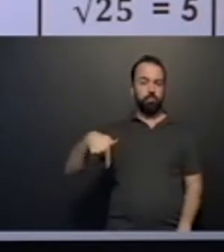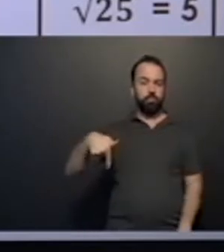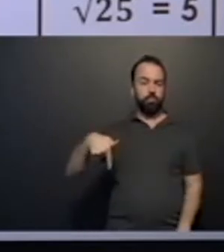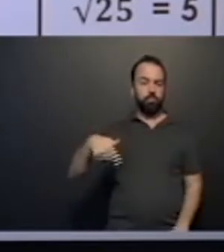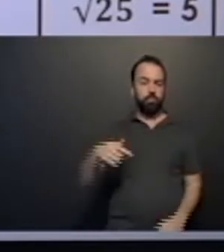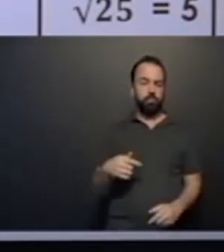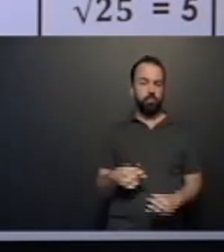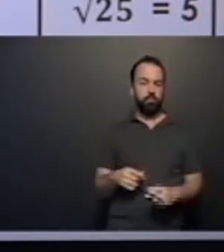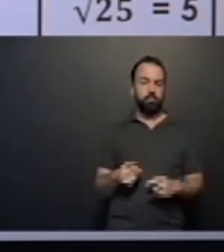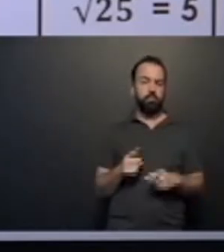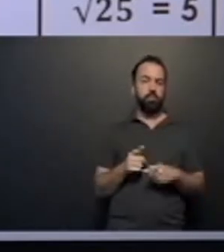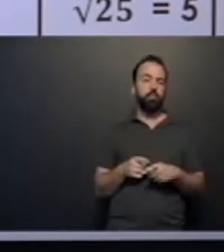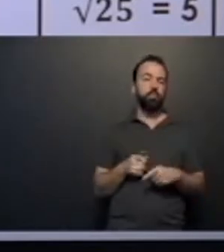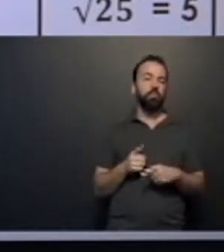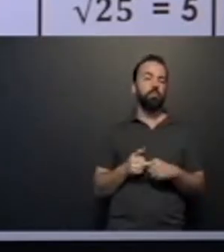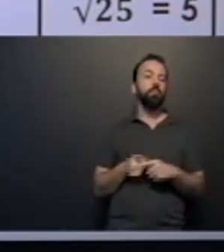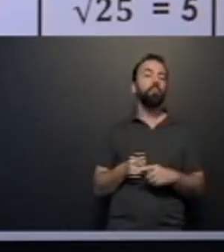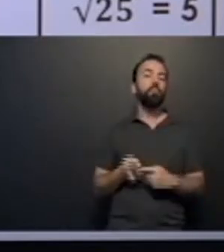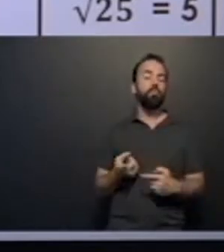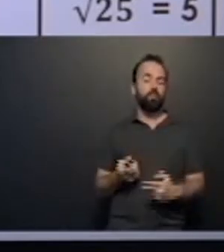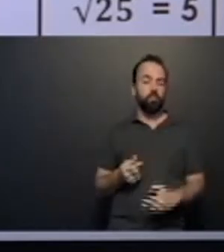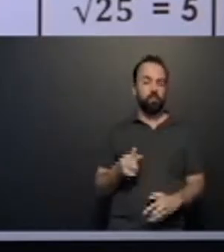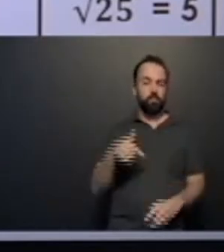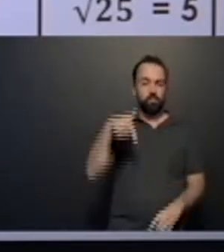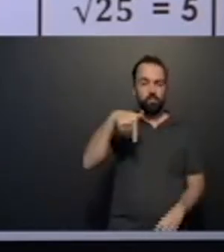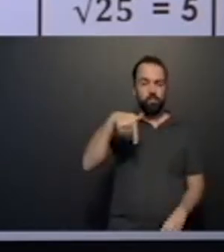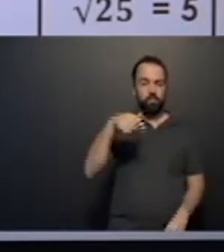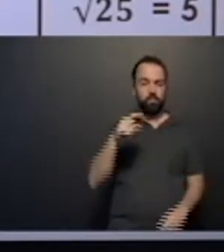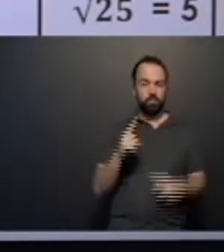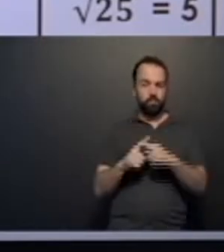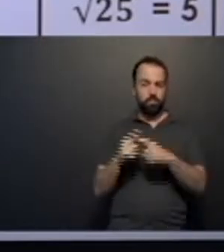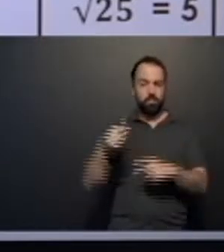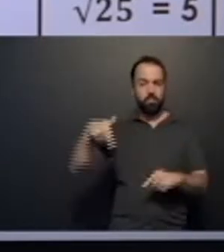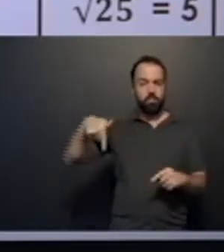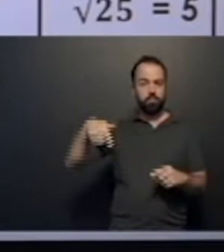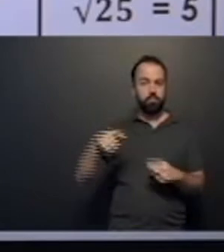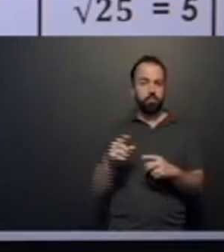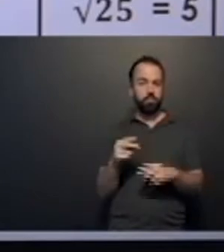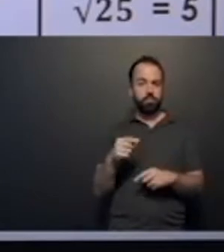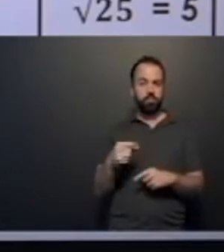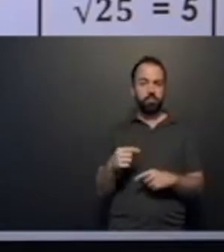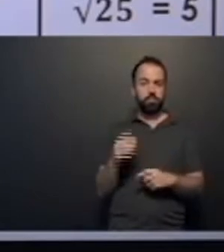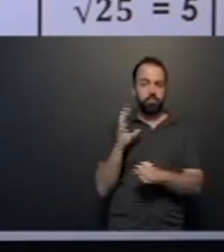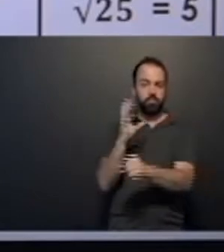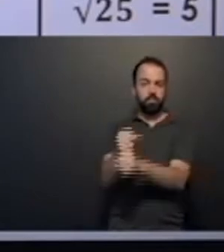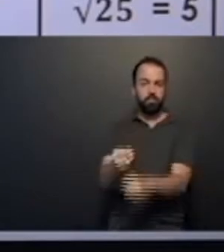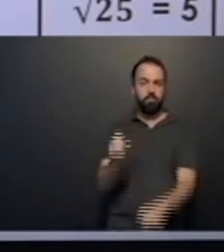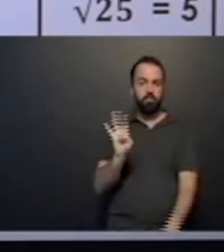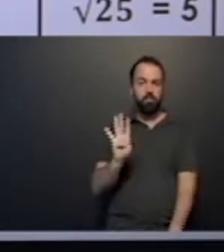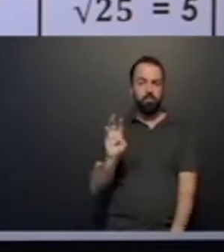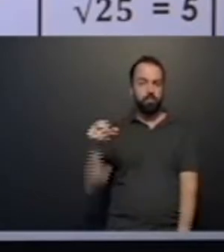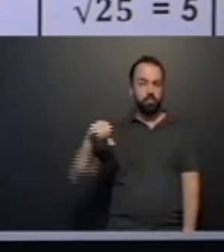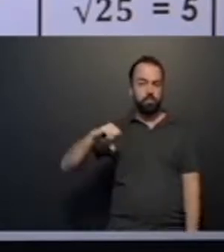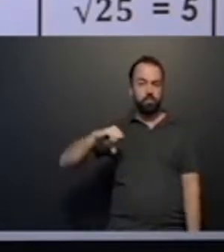por que que a raiz quadrada de 49 é sete porque sete vezes sete 49